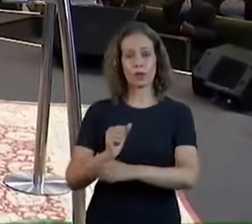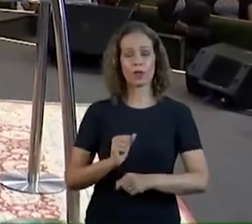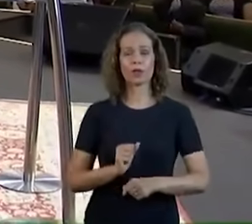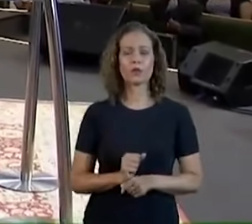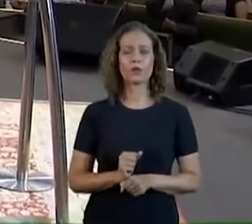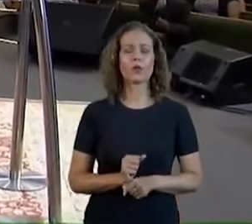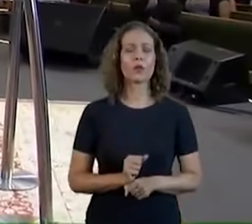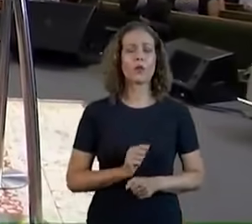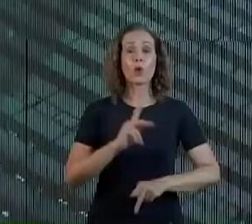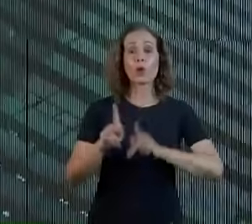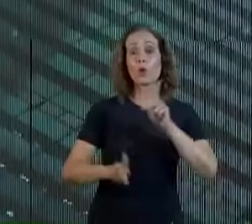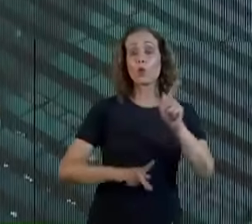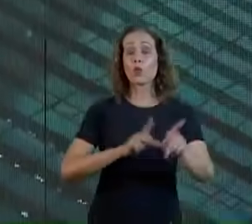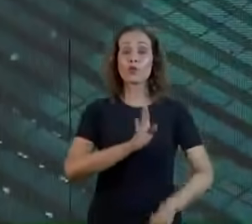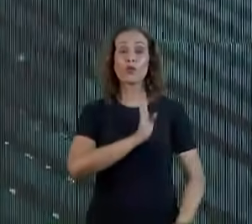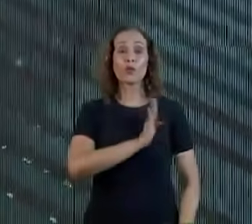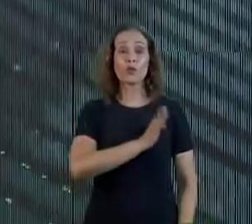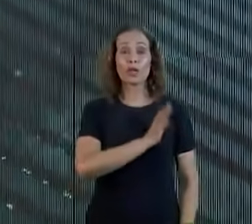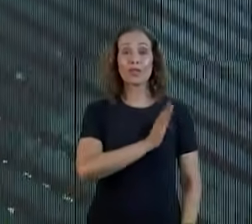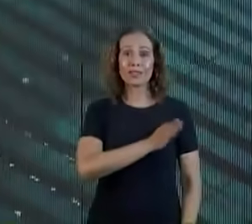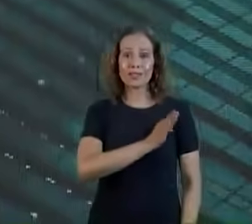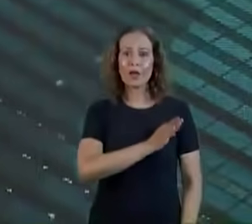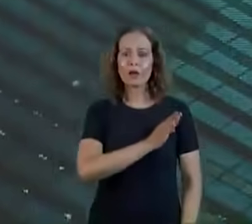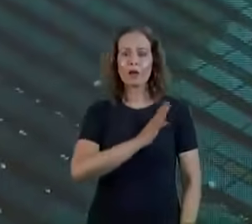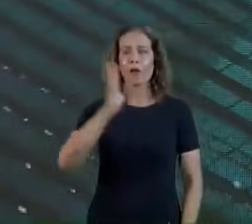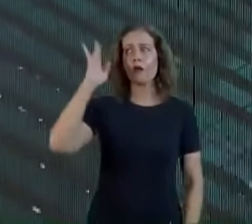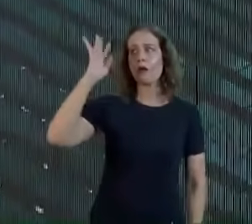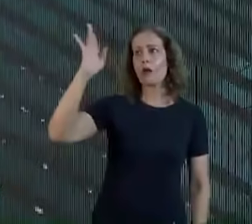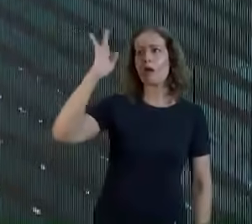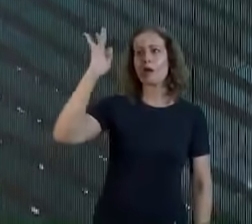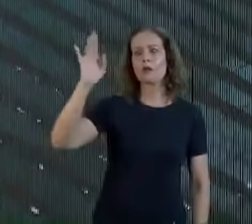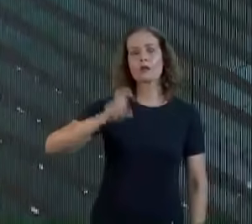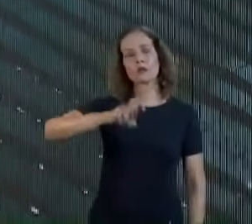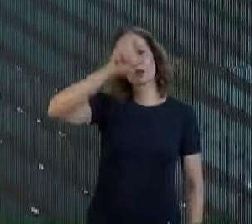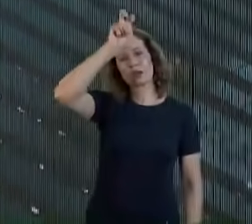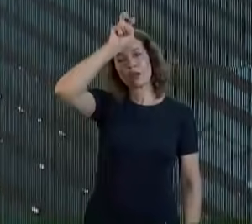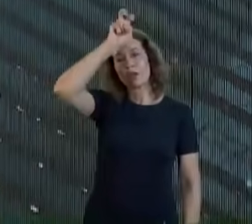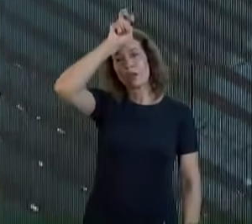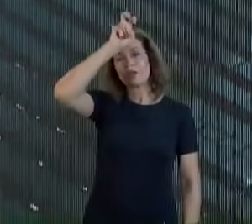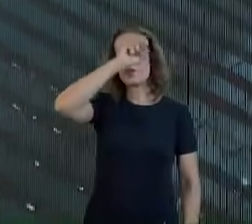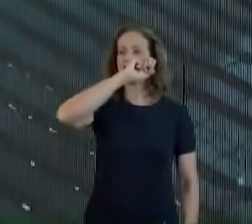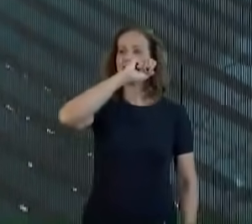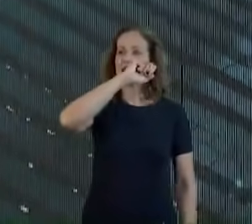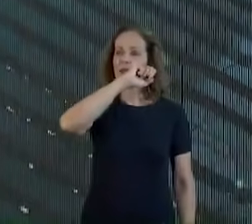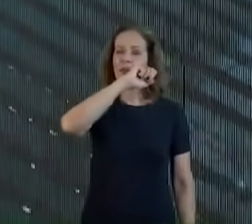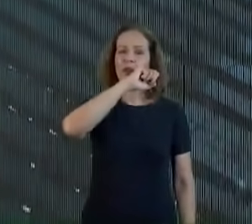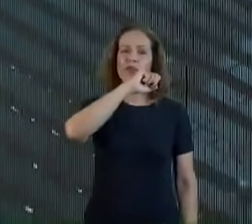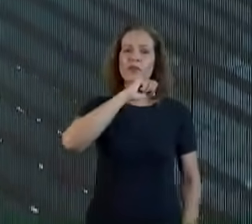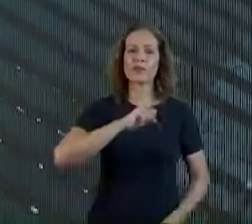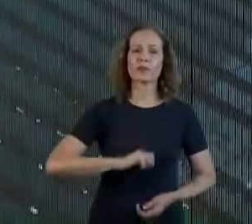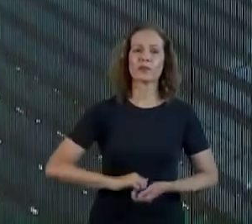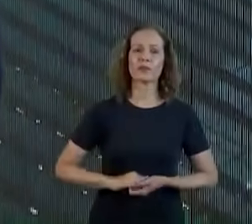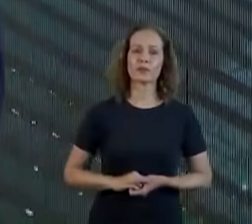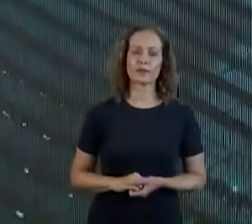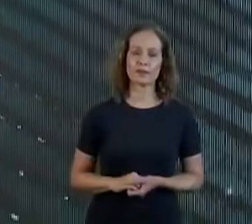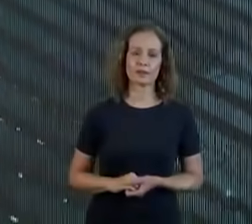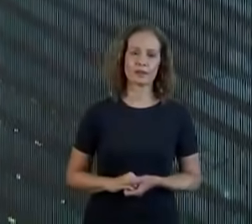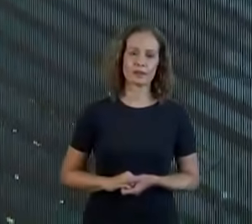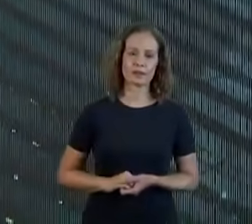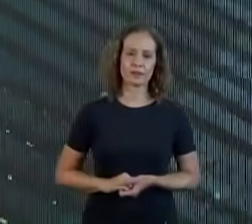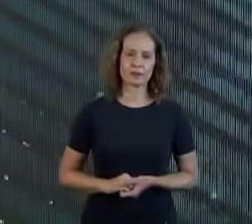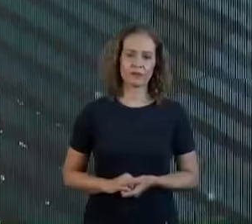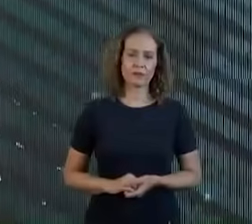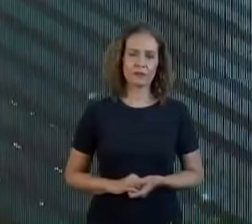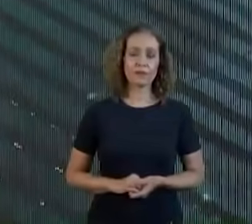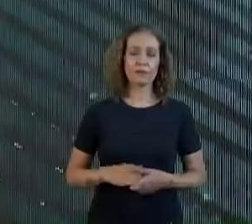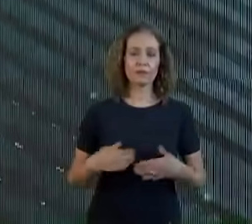Deus pelo deserto. Olha bem, gente, tiveram estrutura para ser escravo 430 anos do faraó. Não tiveram estrutura para ser cuidado por